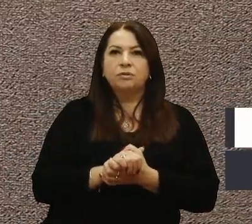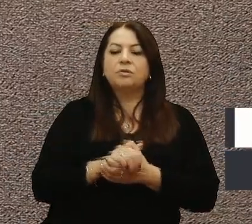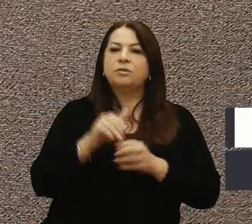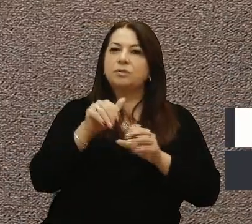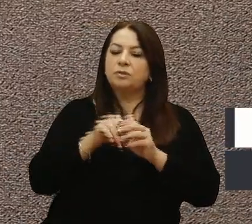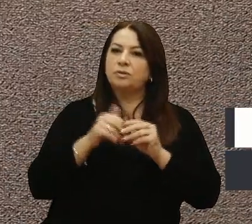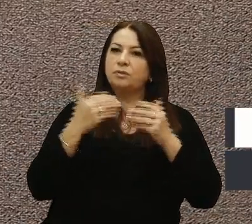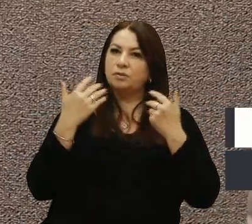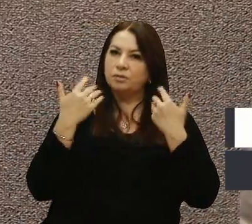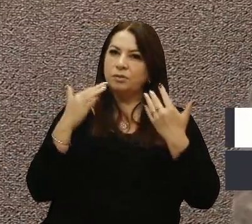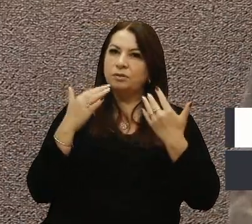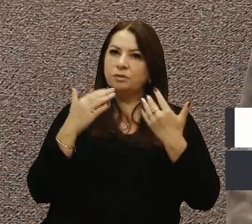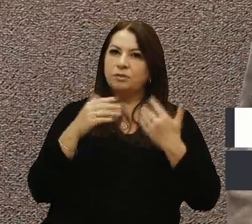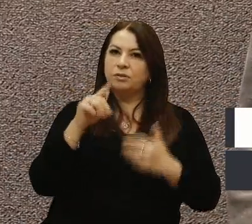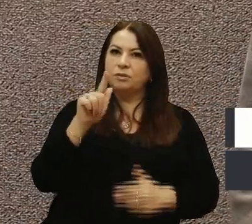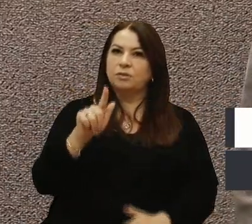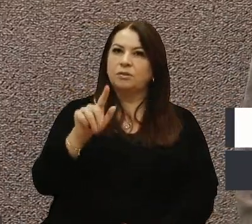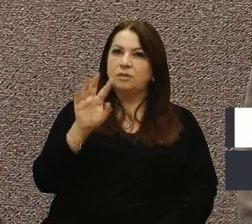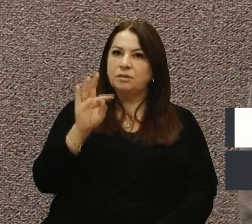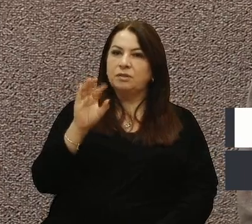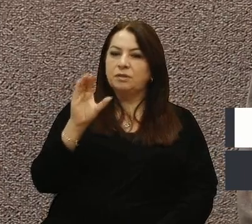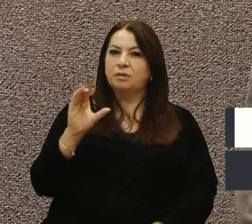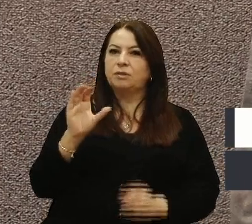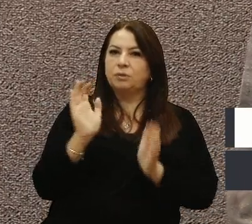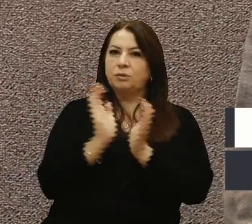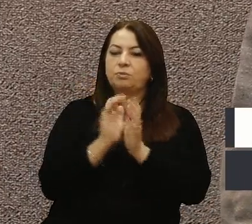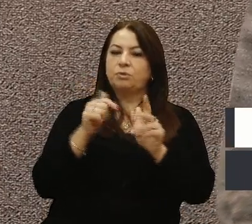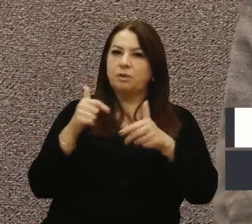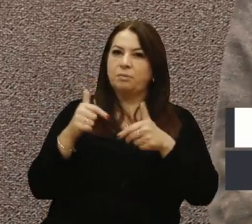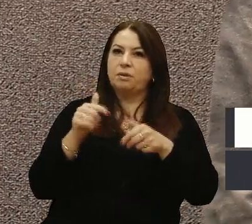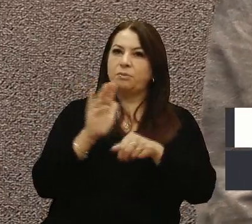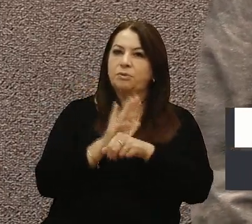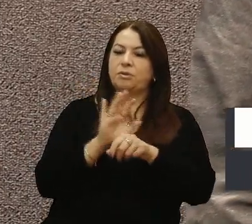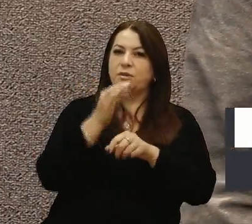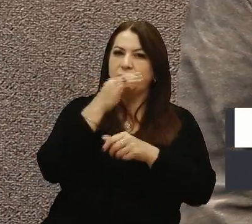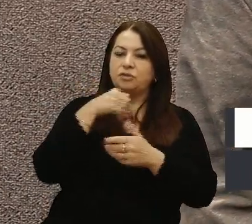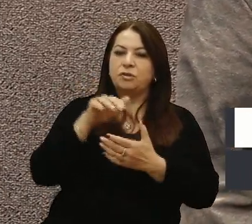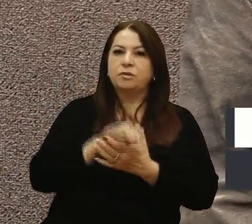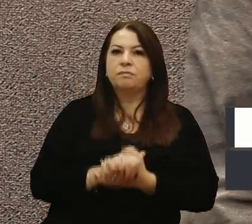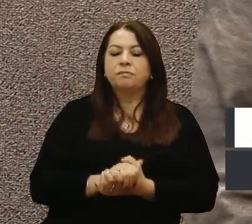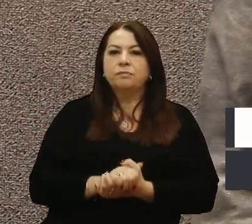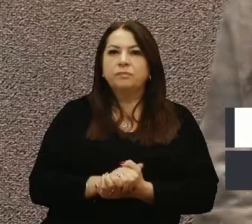voto de congratulações ao GTC, que é o Grupo de Trabalho por Caxias,